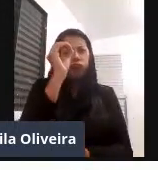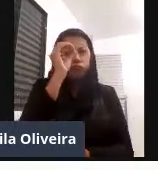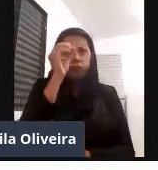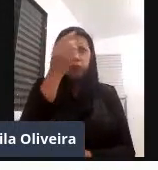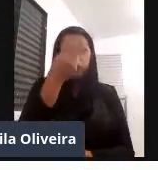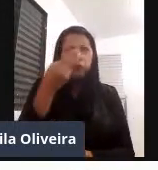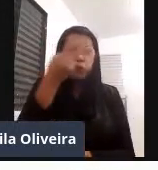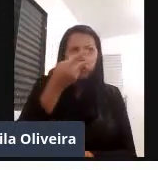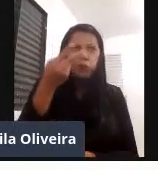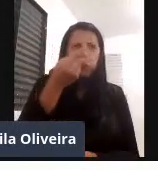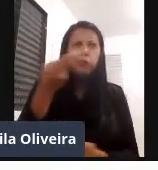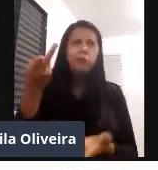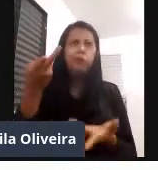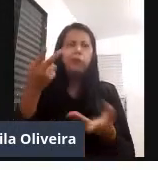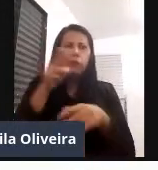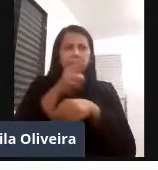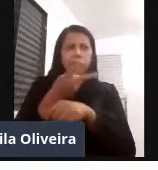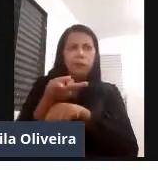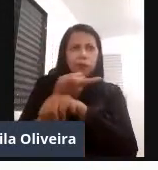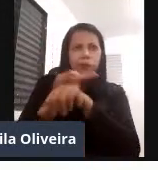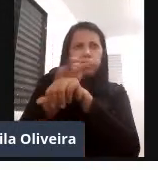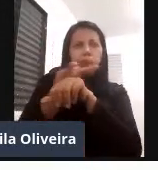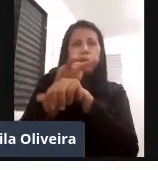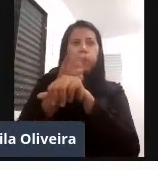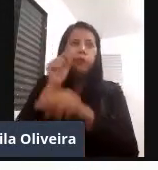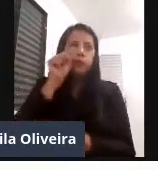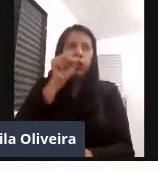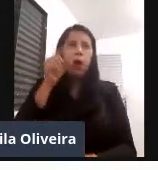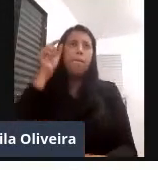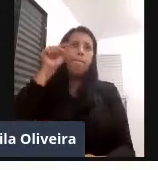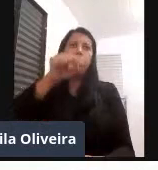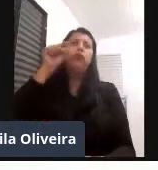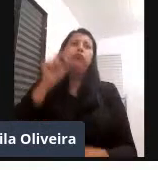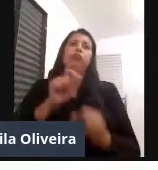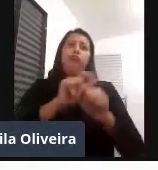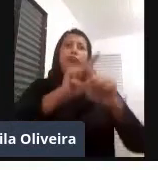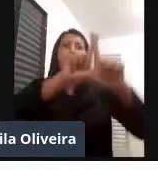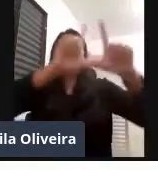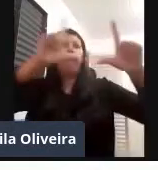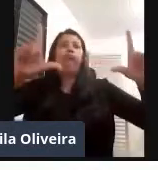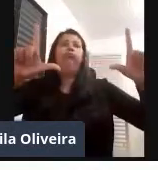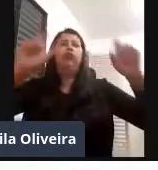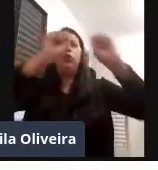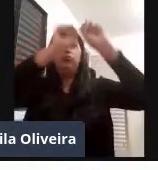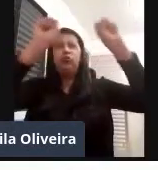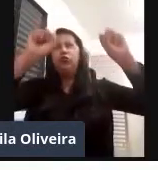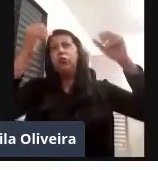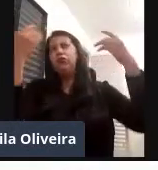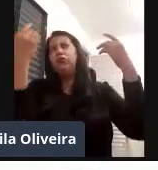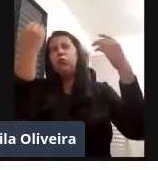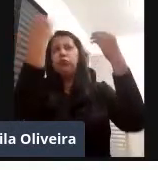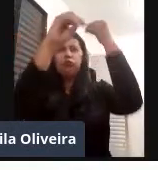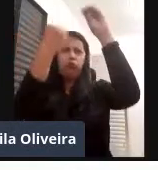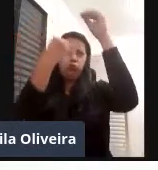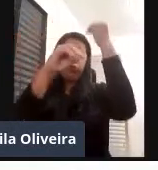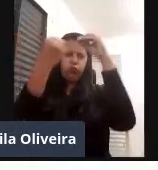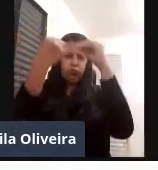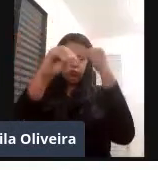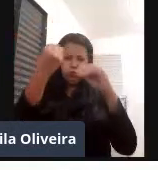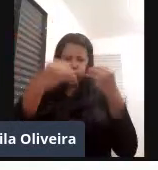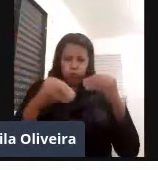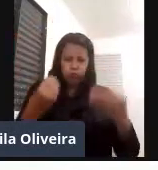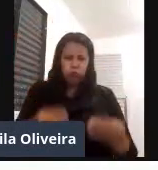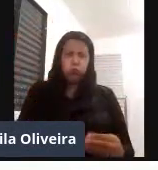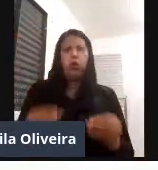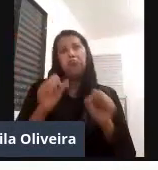dar o enter, vamos dizer assim, e o sistema vai recuperar para ele diversos recursos, tá? Ou